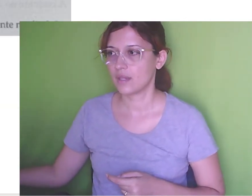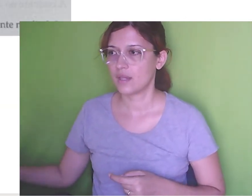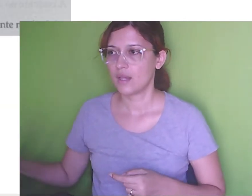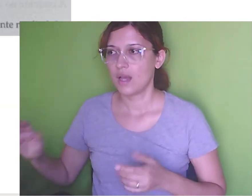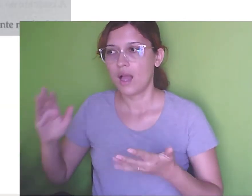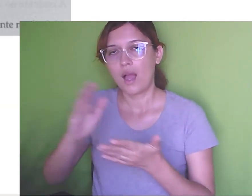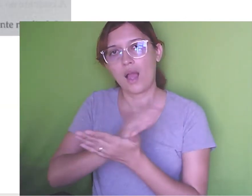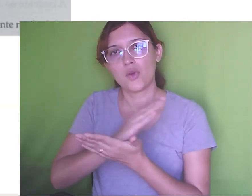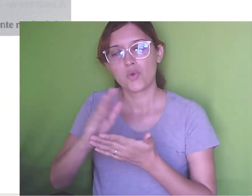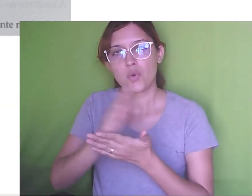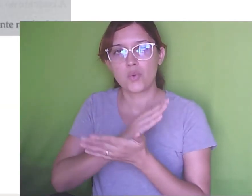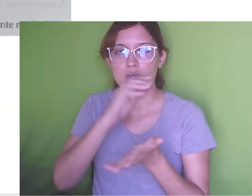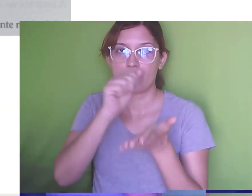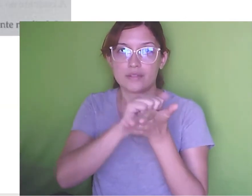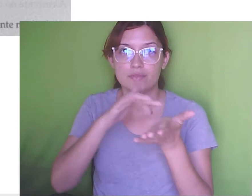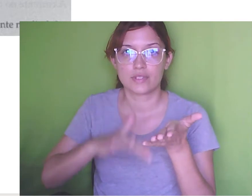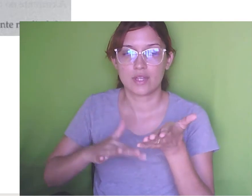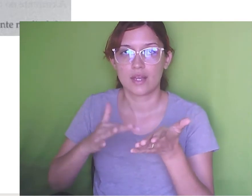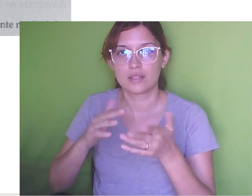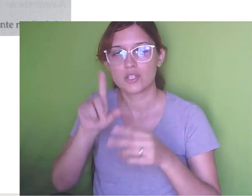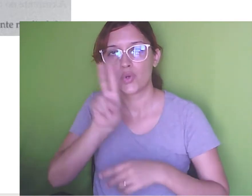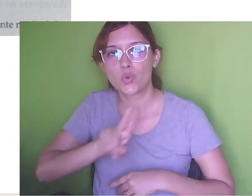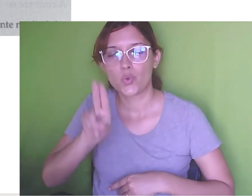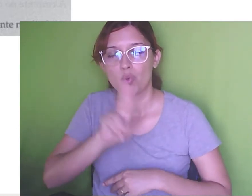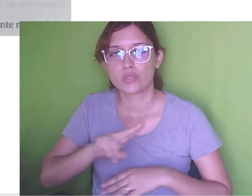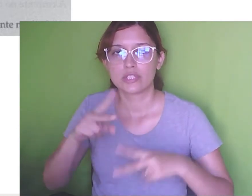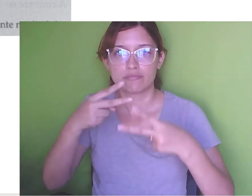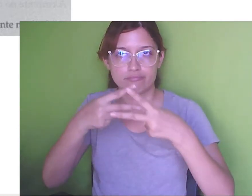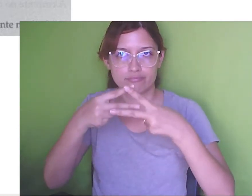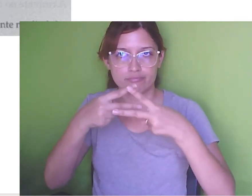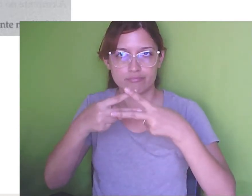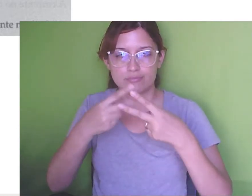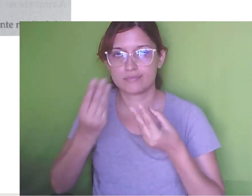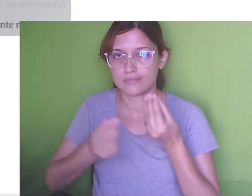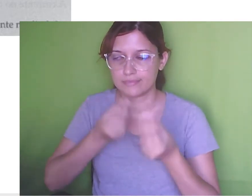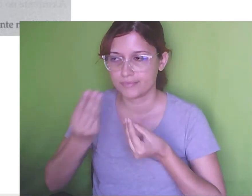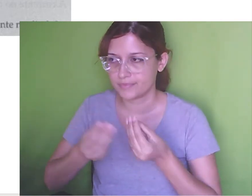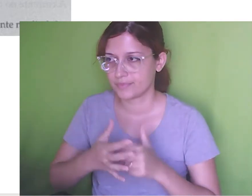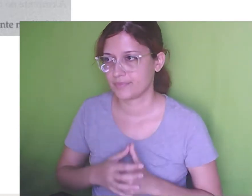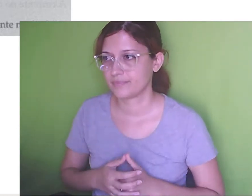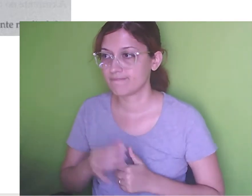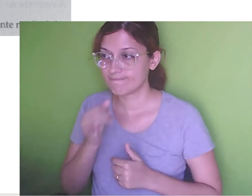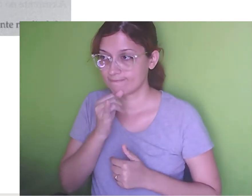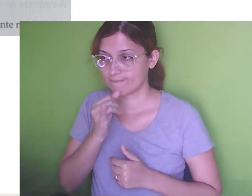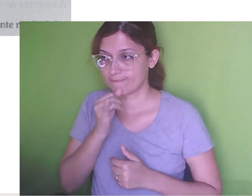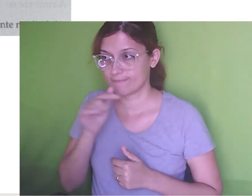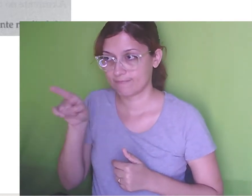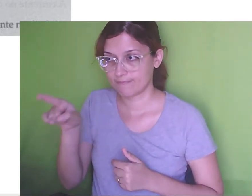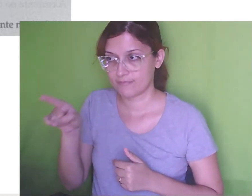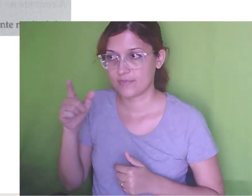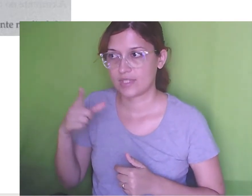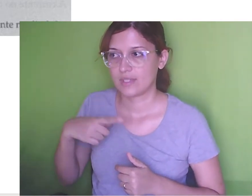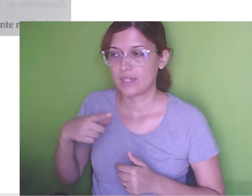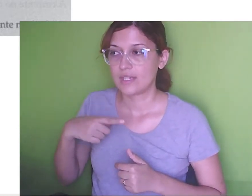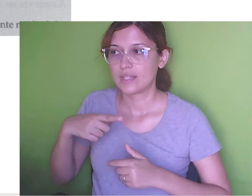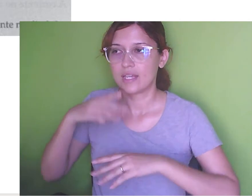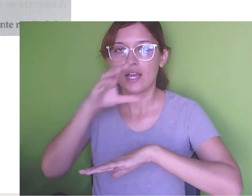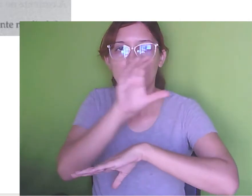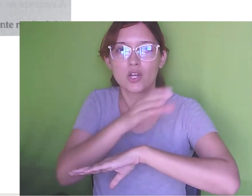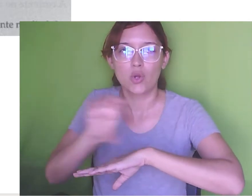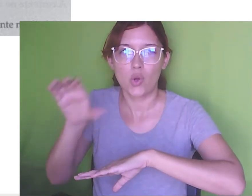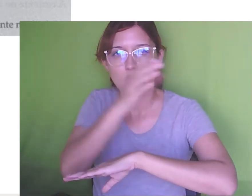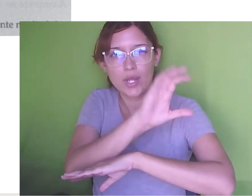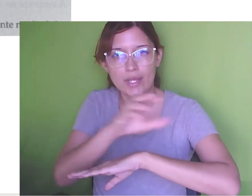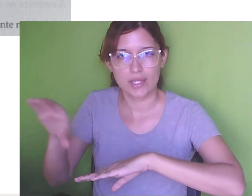Tem algumas atividades que usam o diodo, que abordam o diodo.